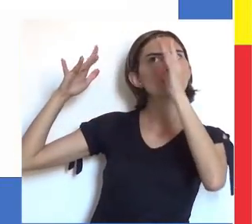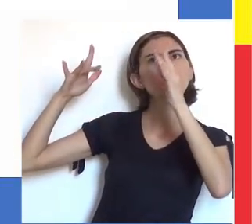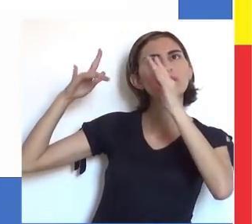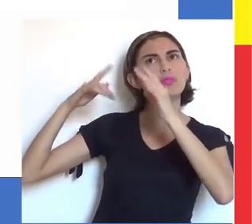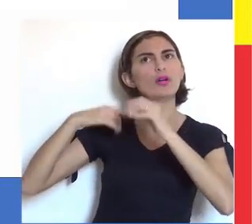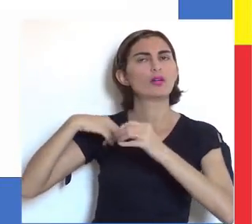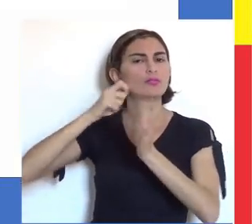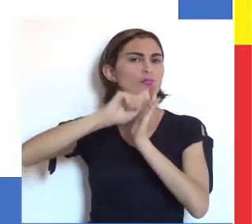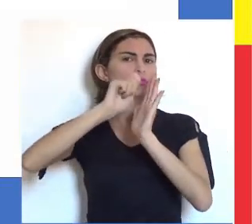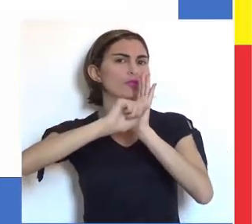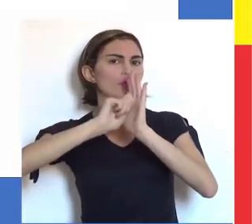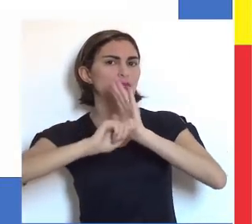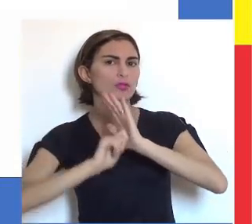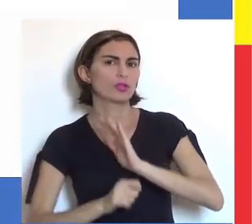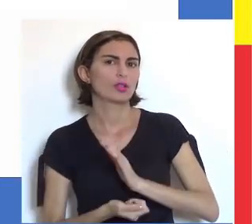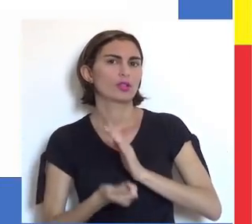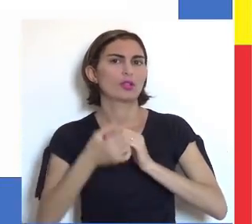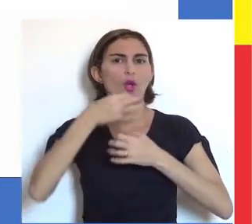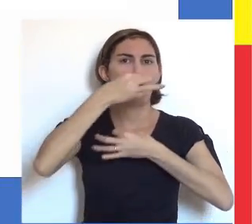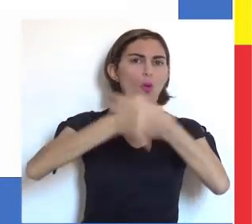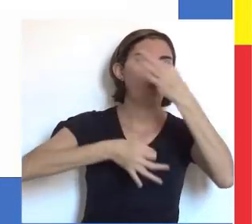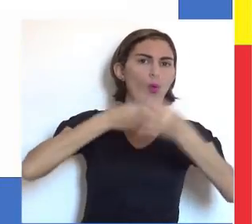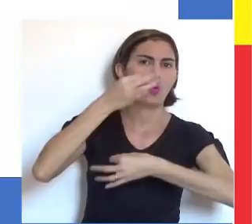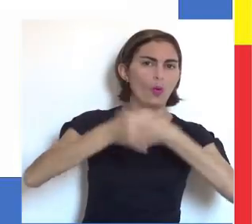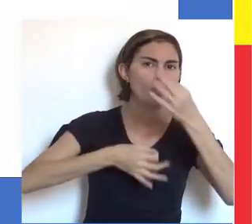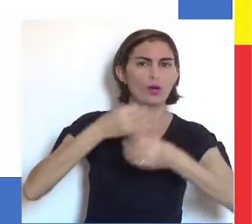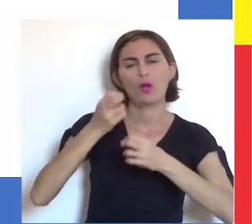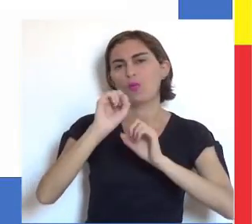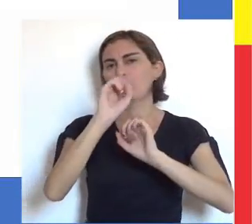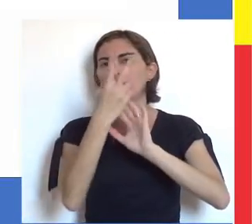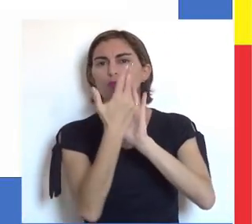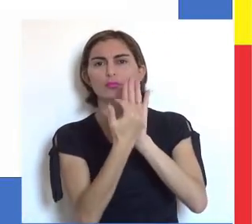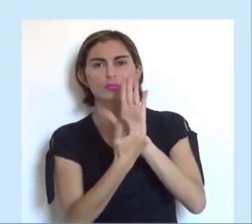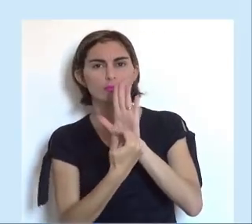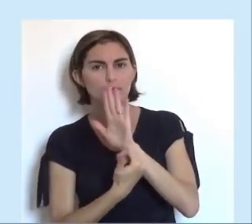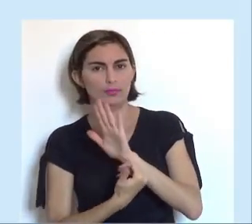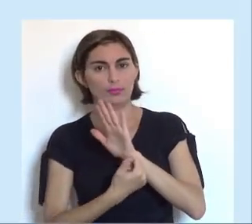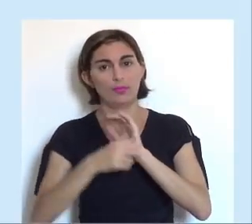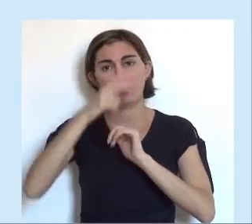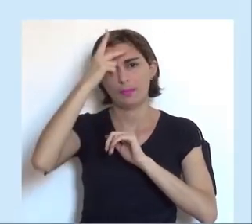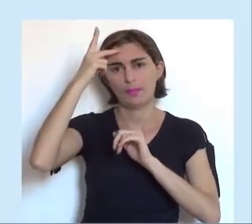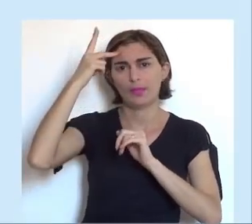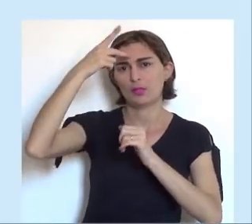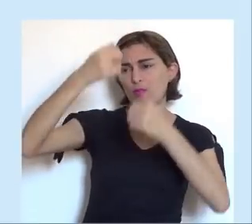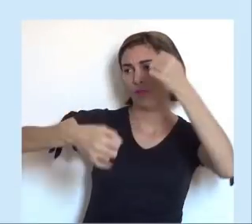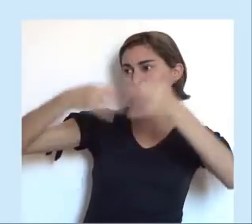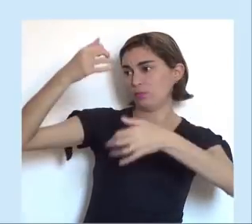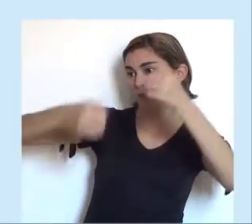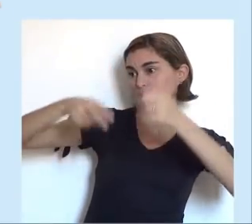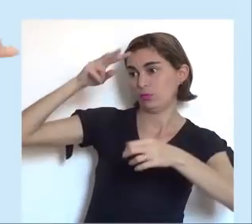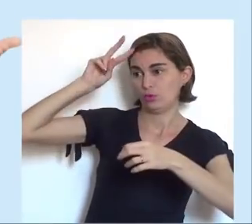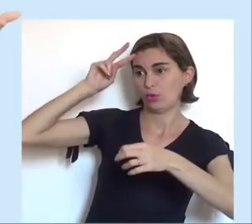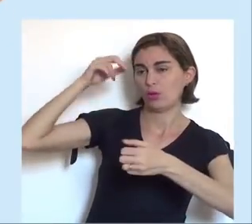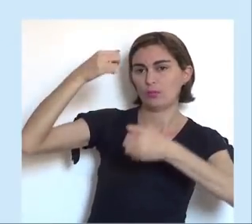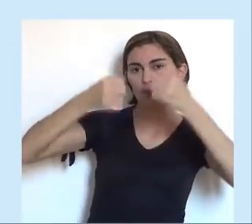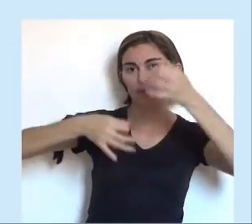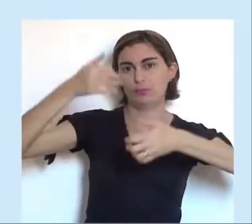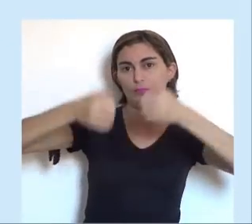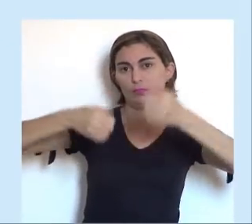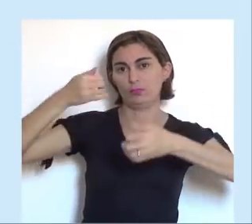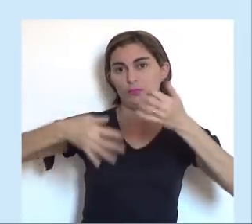imaginário, por meio de escrita, pode ser oralmente ou por imagens. Ou seja, alguém que narrou uma